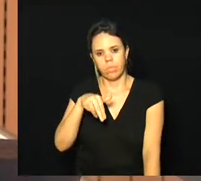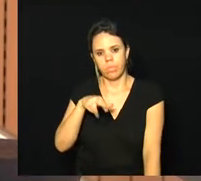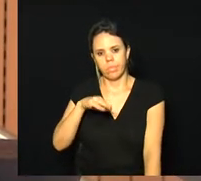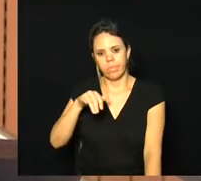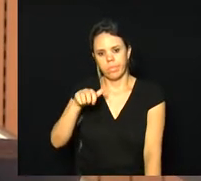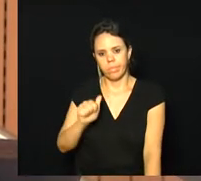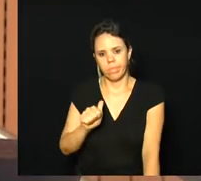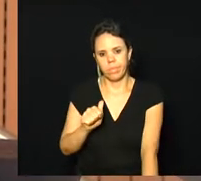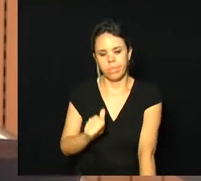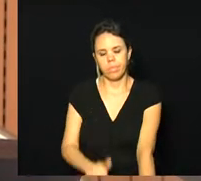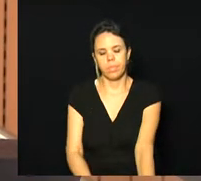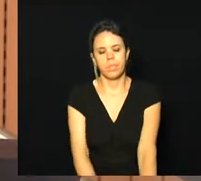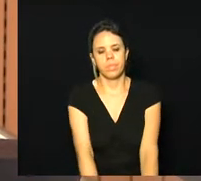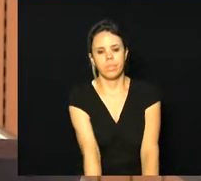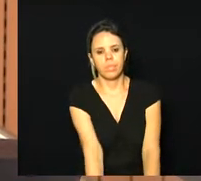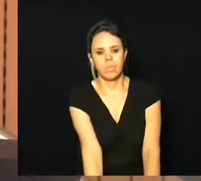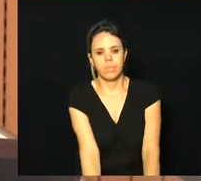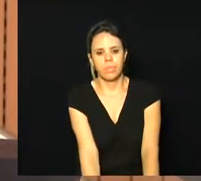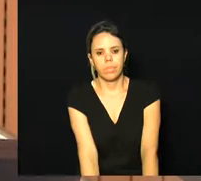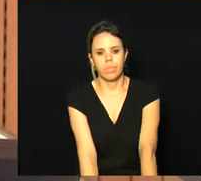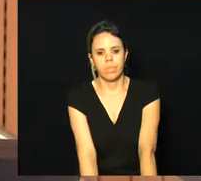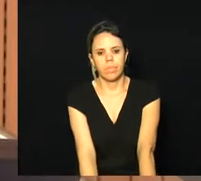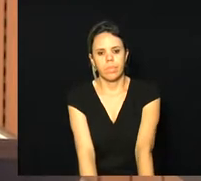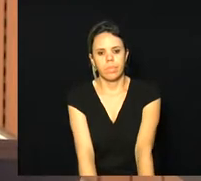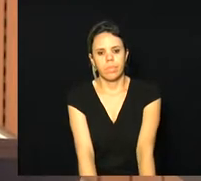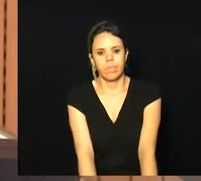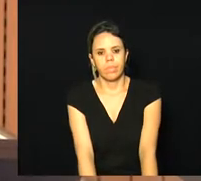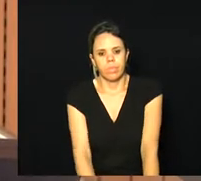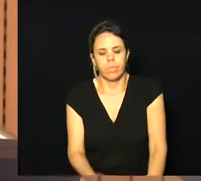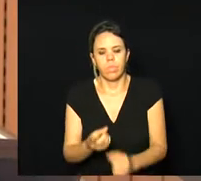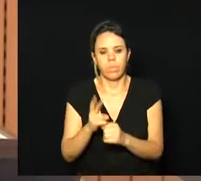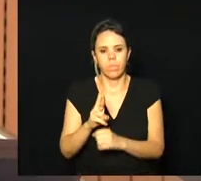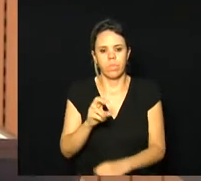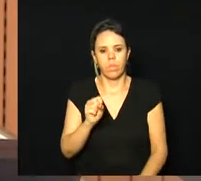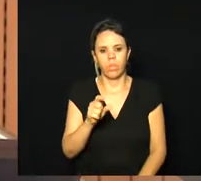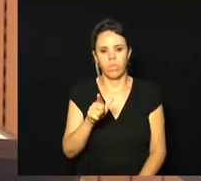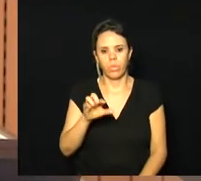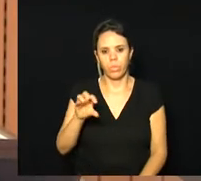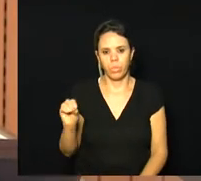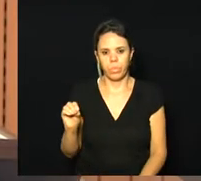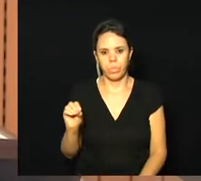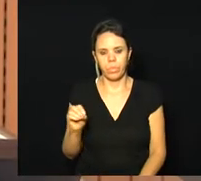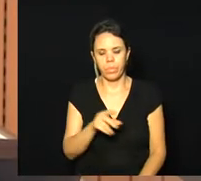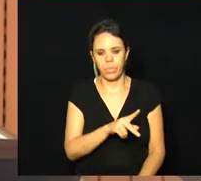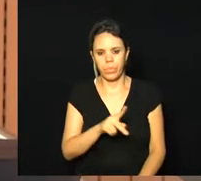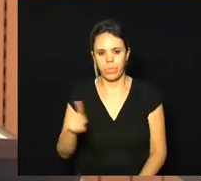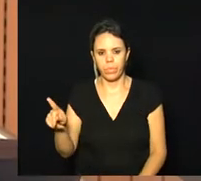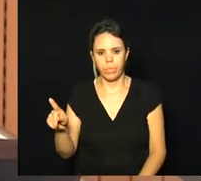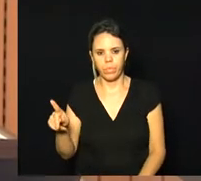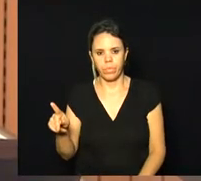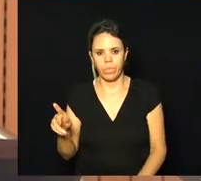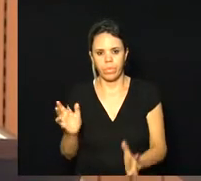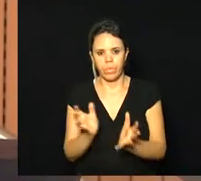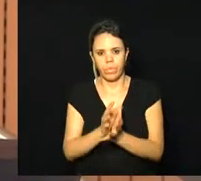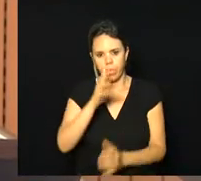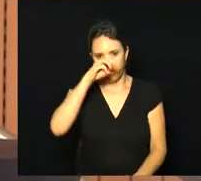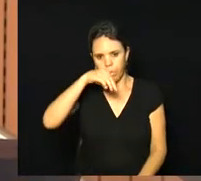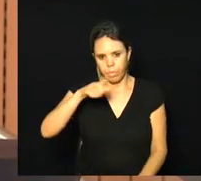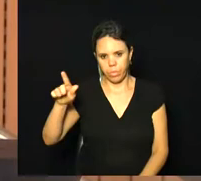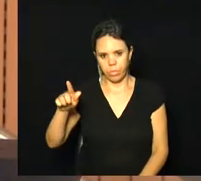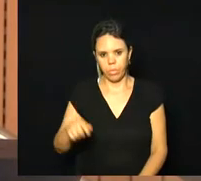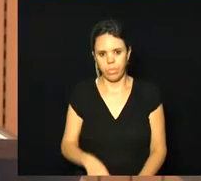Amarilis Vivacqua de Oliveira Gula, e o doutor Sérgio Bisoni, presidente da Rede Mário